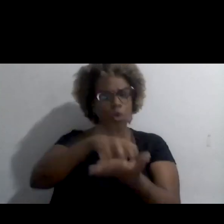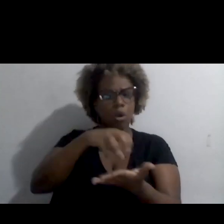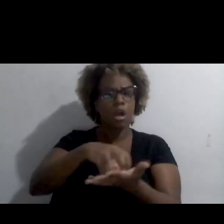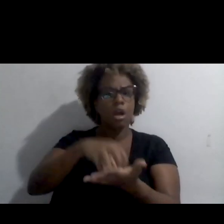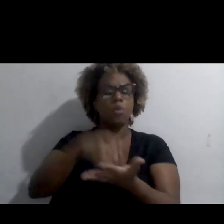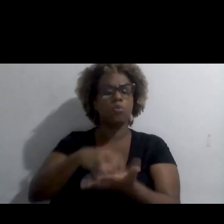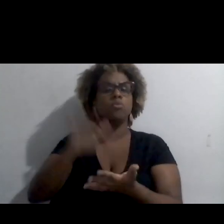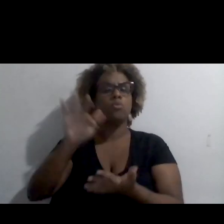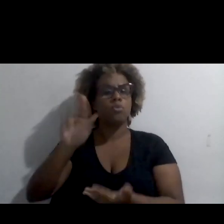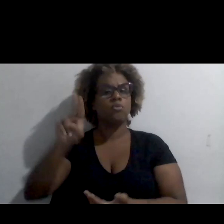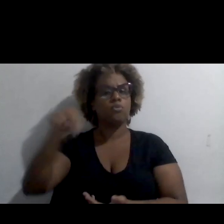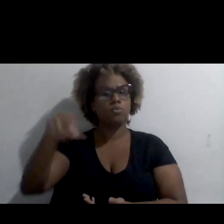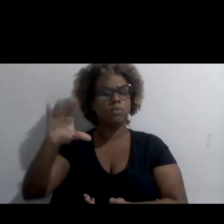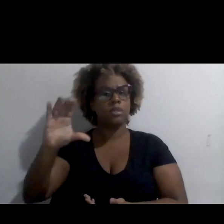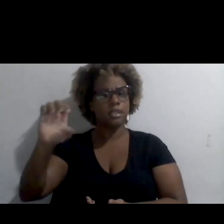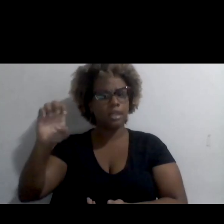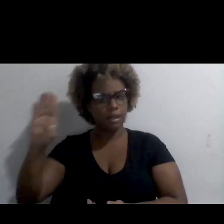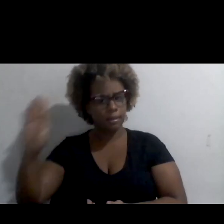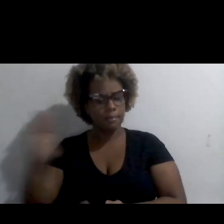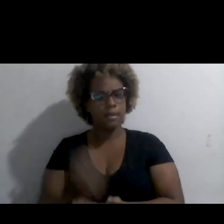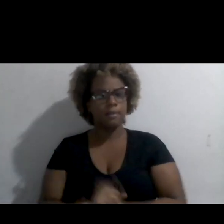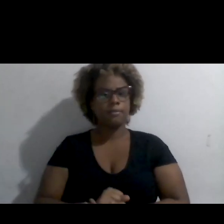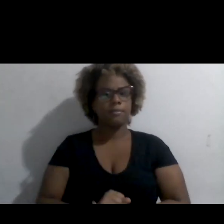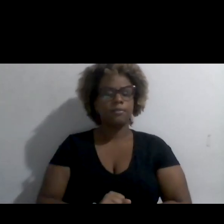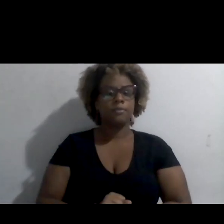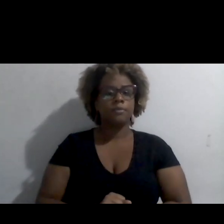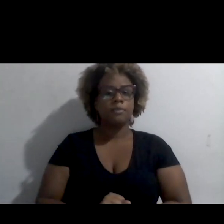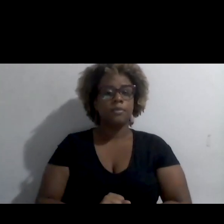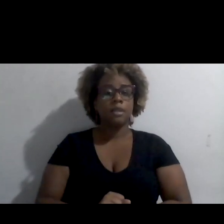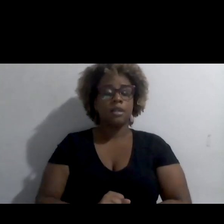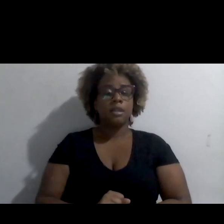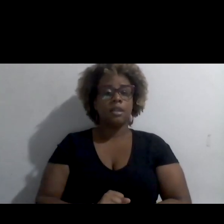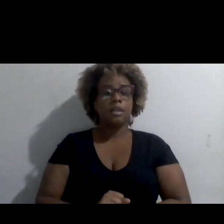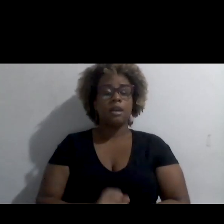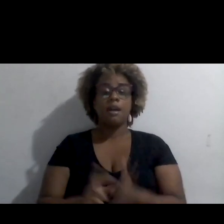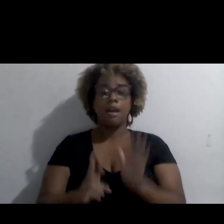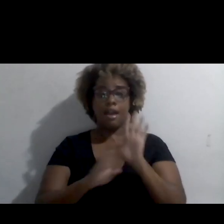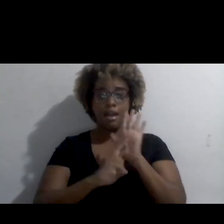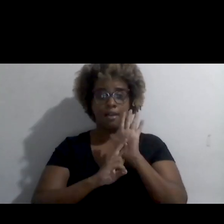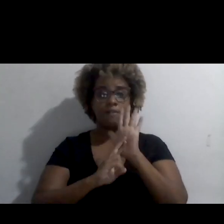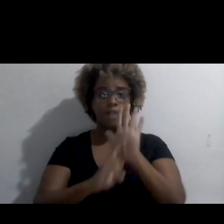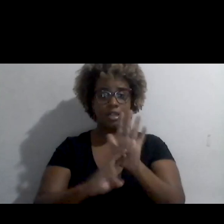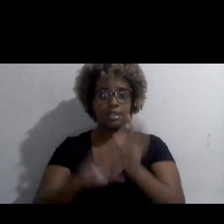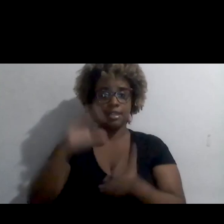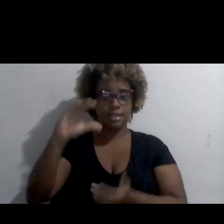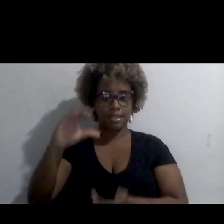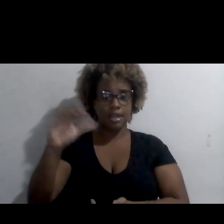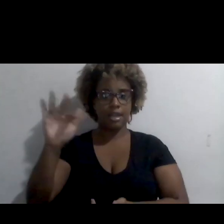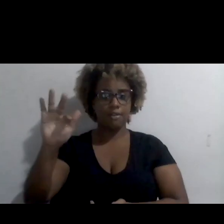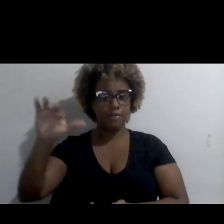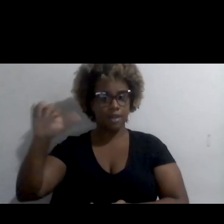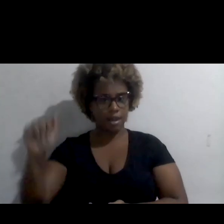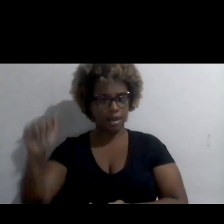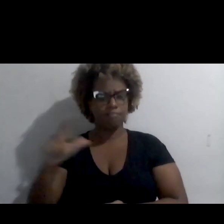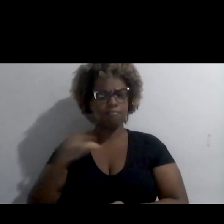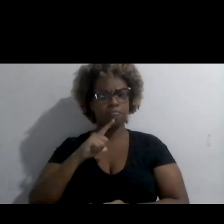Secult, que ainda não está tão potencializado, e a gente vê como essa referência do CFA, né? Não sei se existe um diálogo entre o